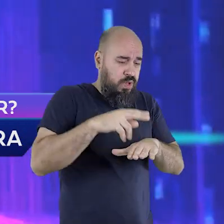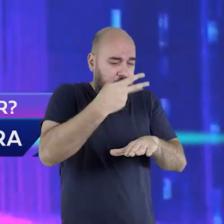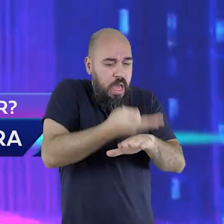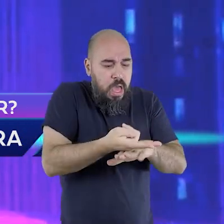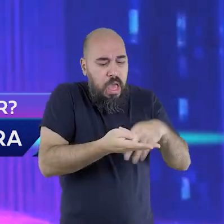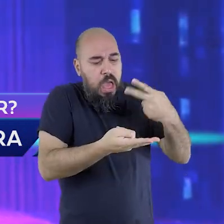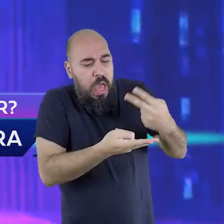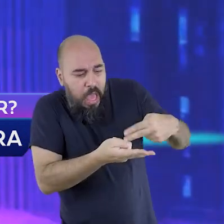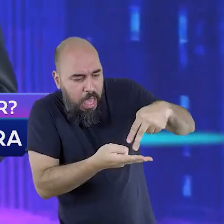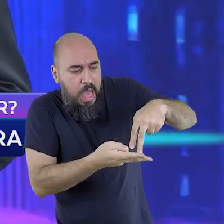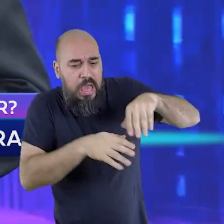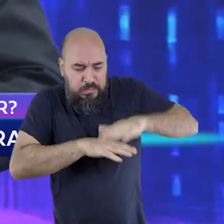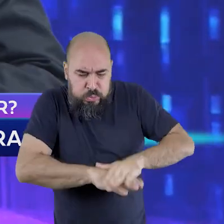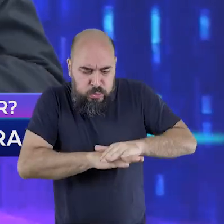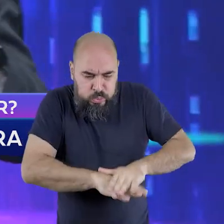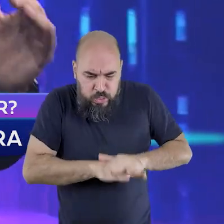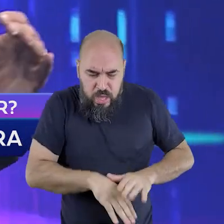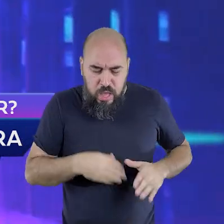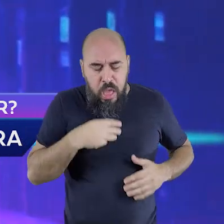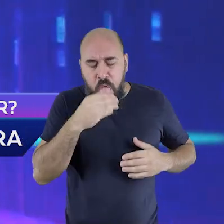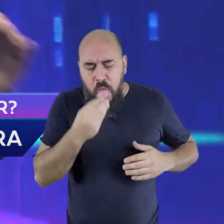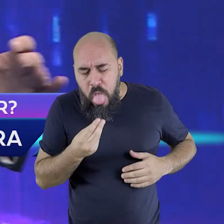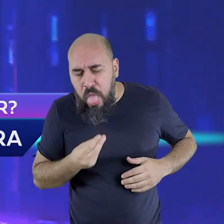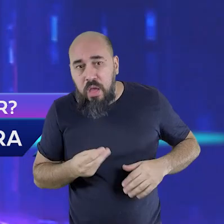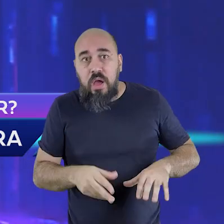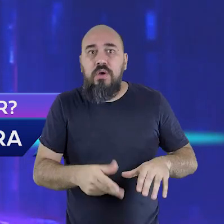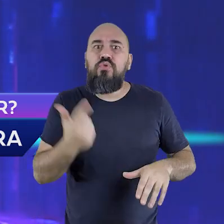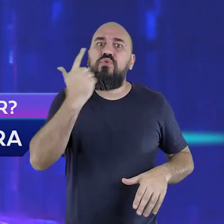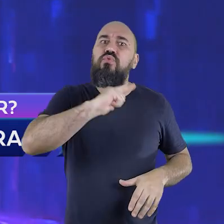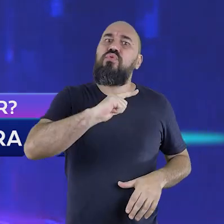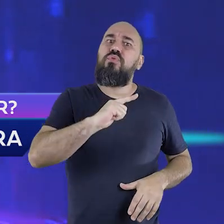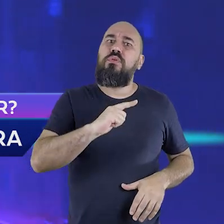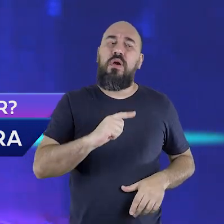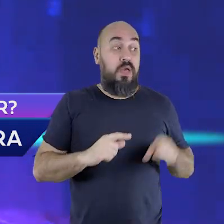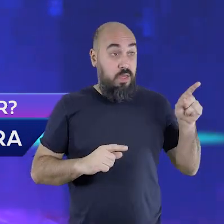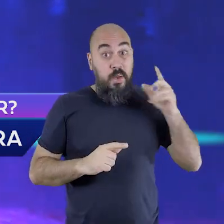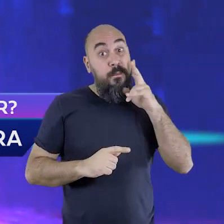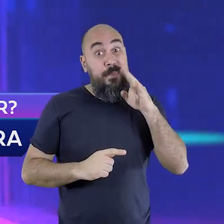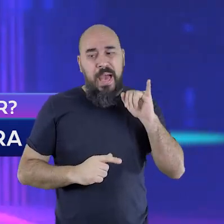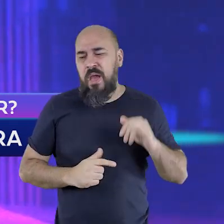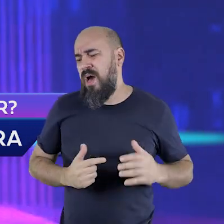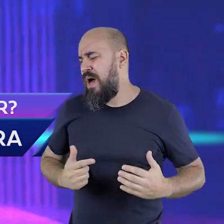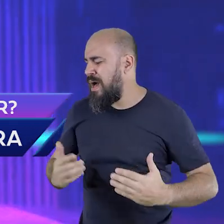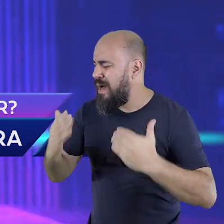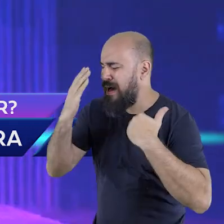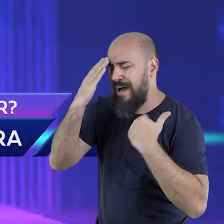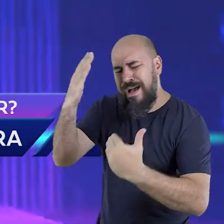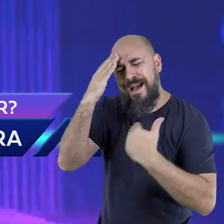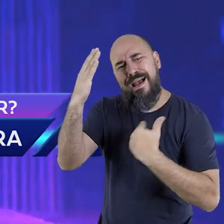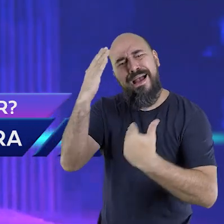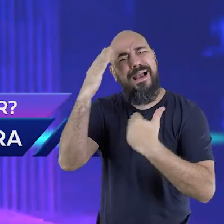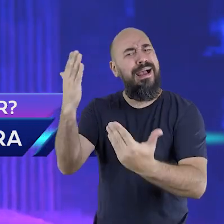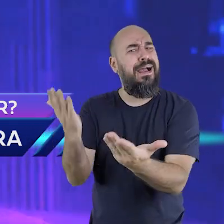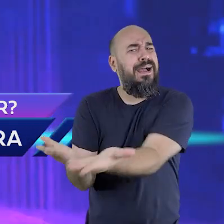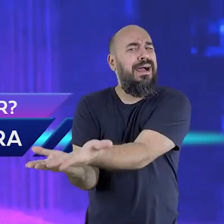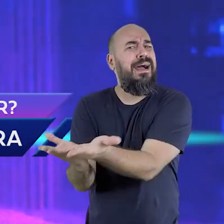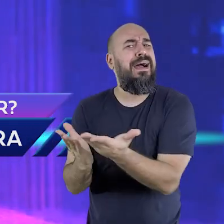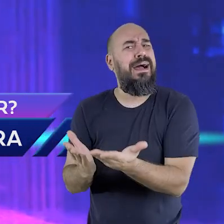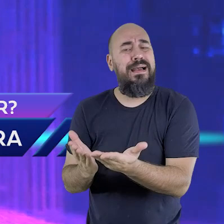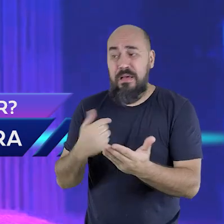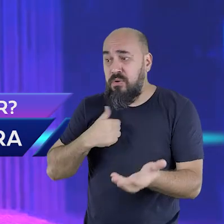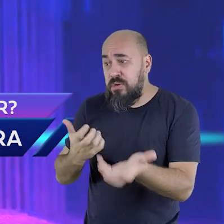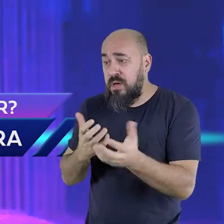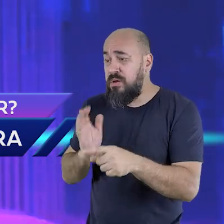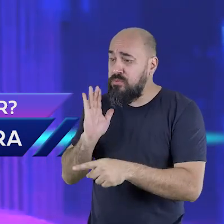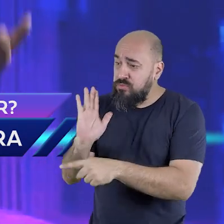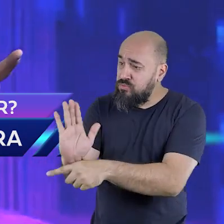Winston ouviu a história, a sua gratidão não teve limites. Ofereceu sua gratidão ao jardineiro e disse que